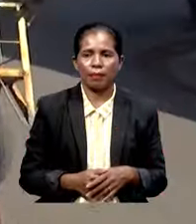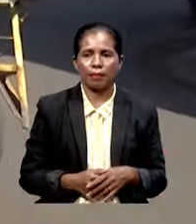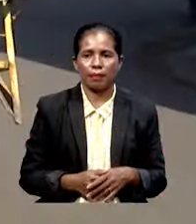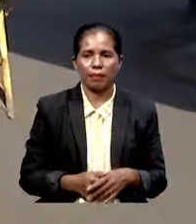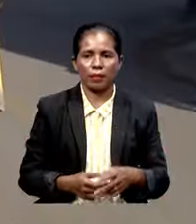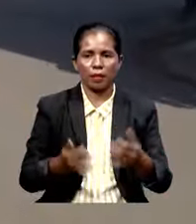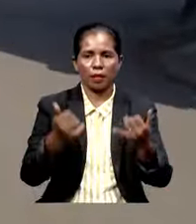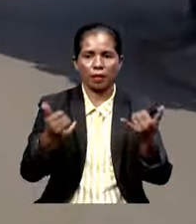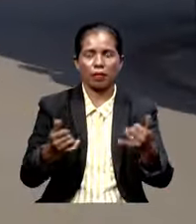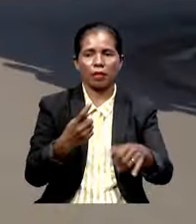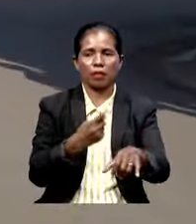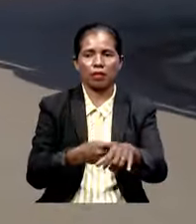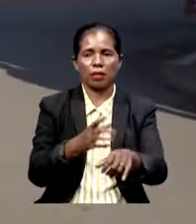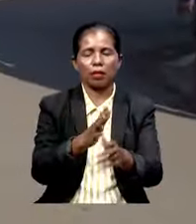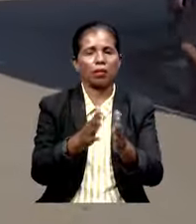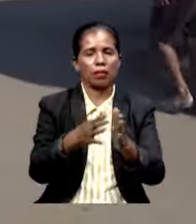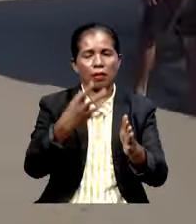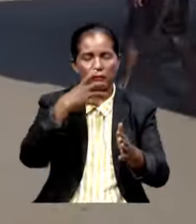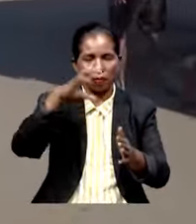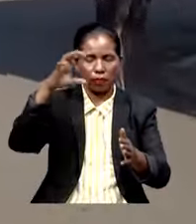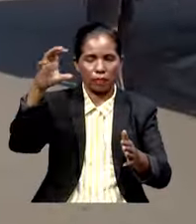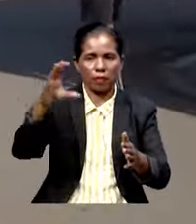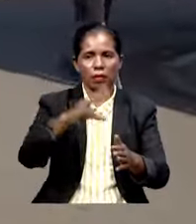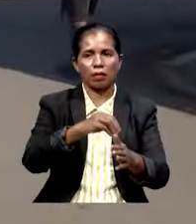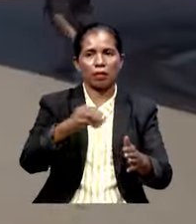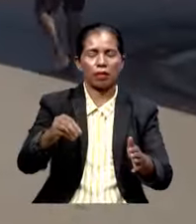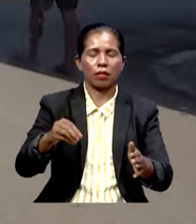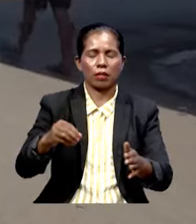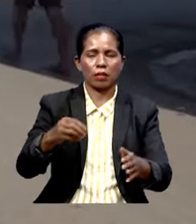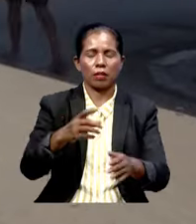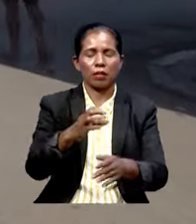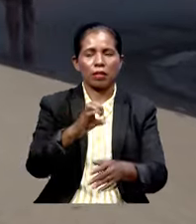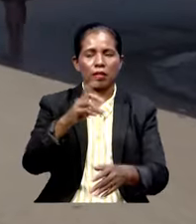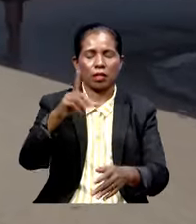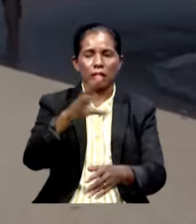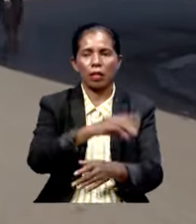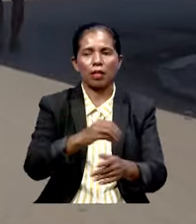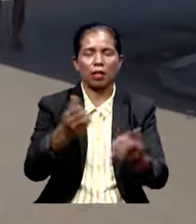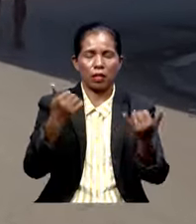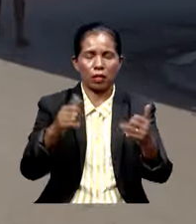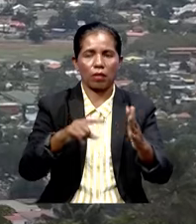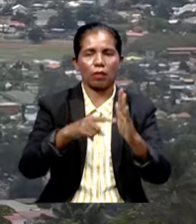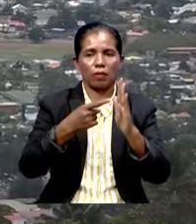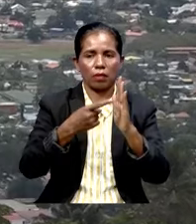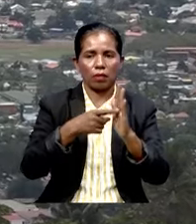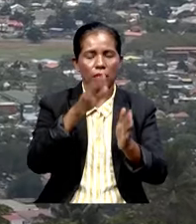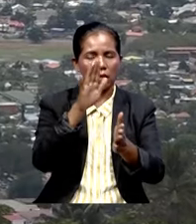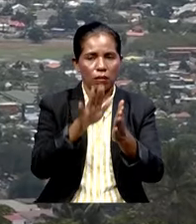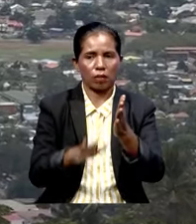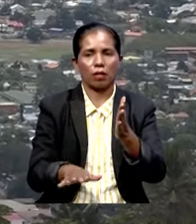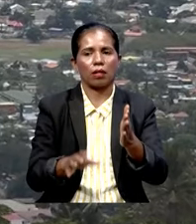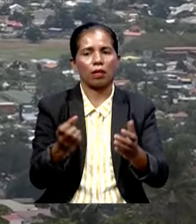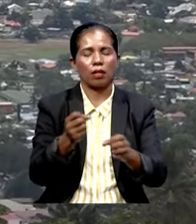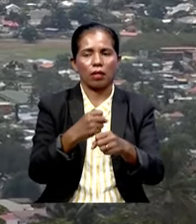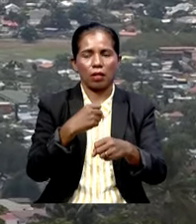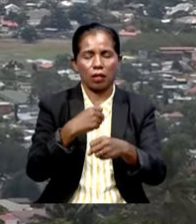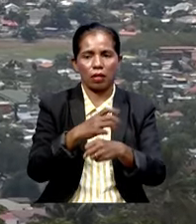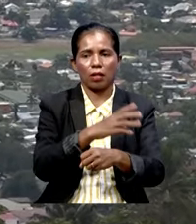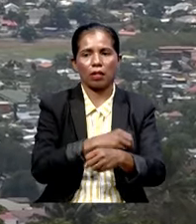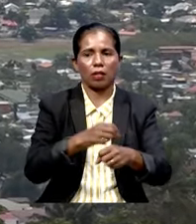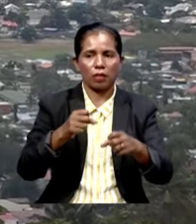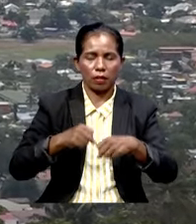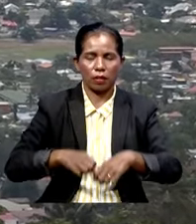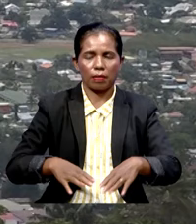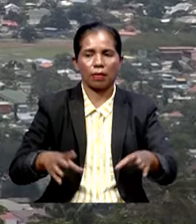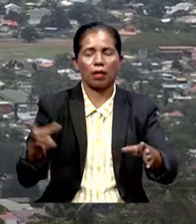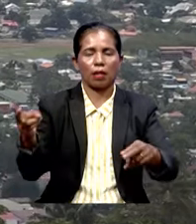Daudaung ne temperatura manas halo zelu sire iha polo sul no polo norte komesa na ben ona no ne halo nivel ta si ben